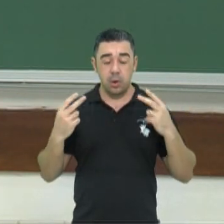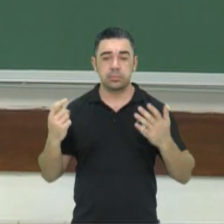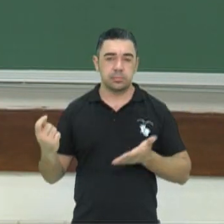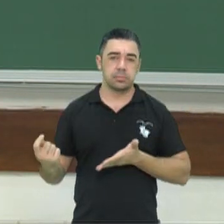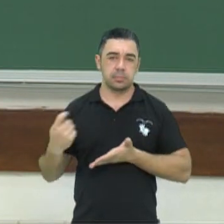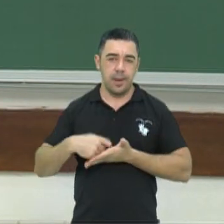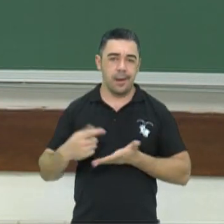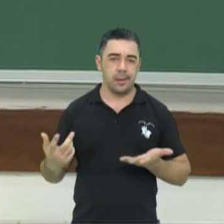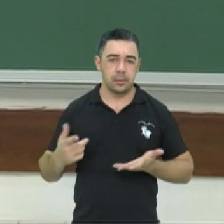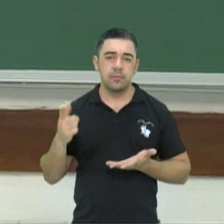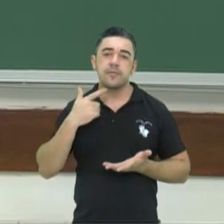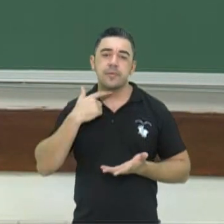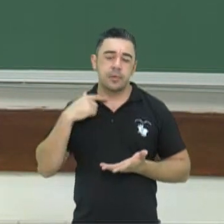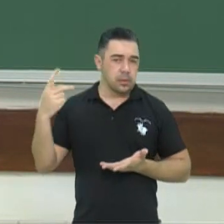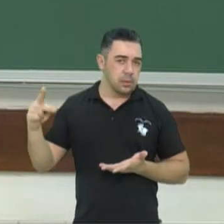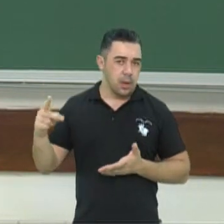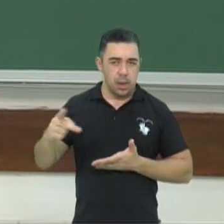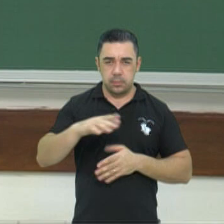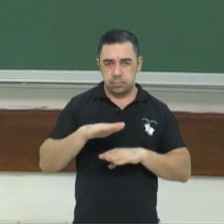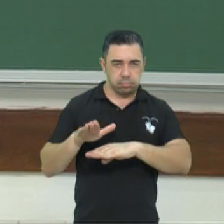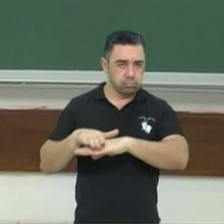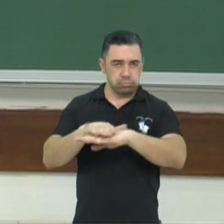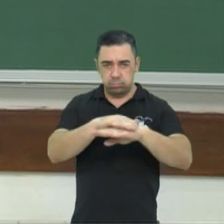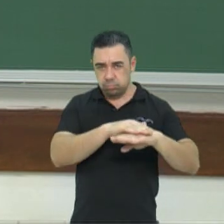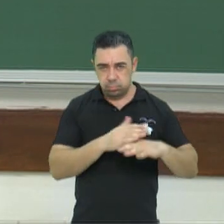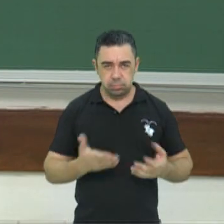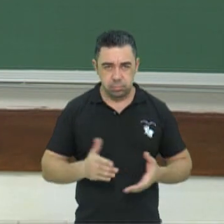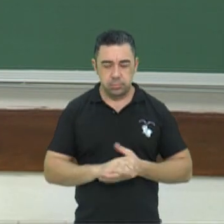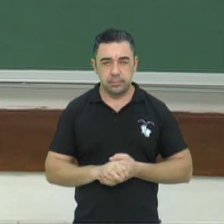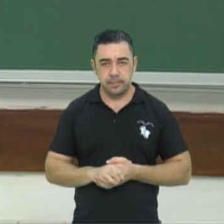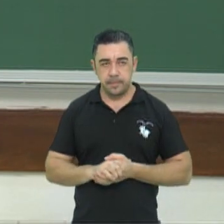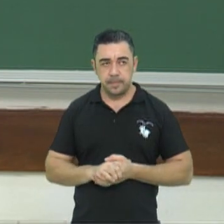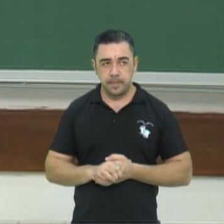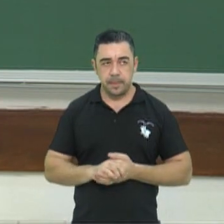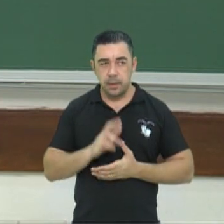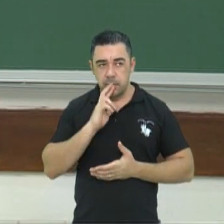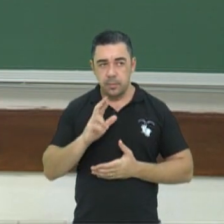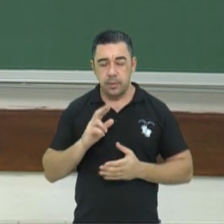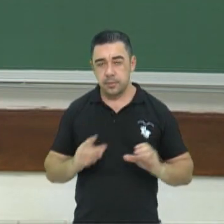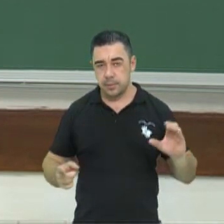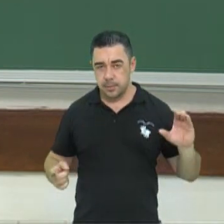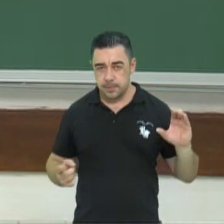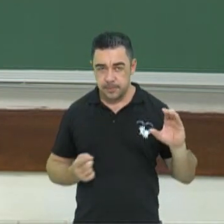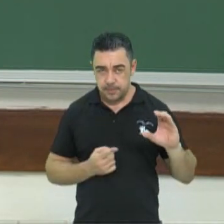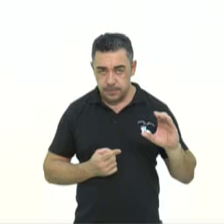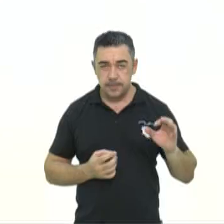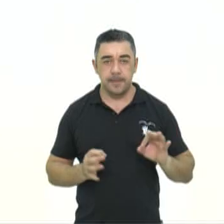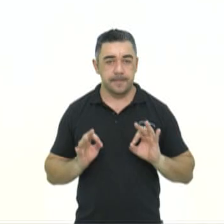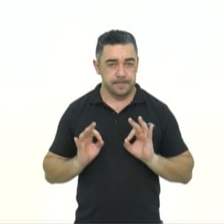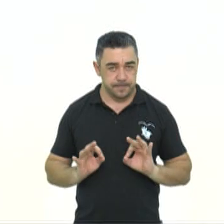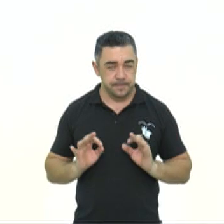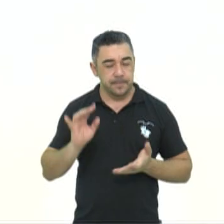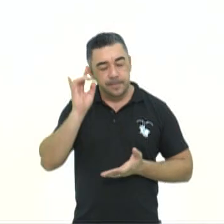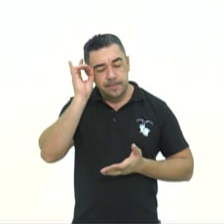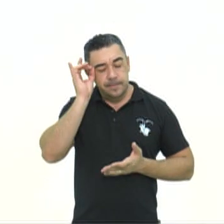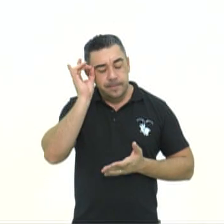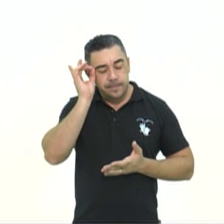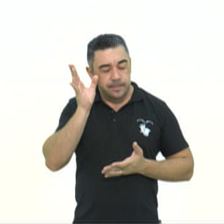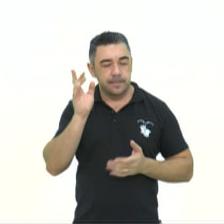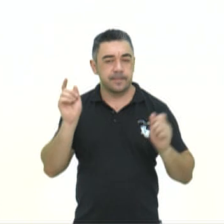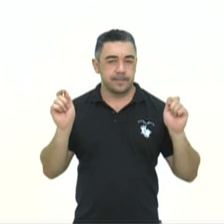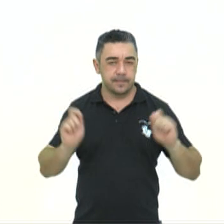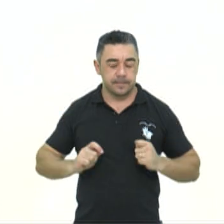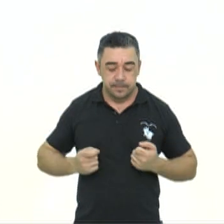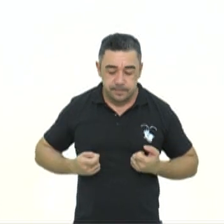Através dessa apresentação que eles fazem na rua. Então vamos para a alternativa correta, que seria a facilidade de se expressar